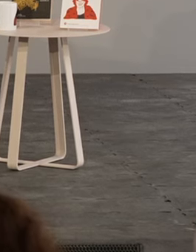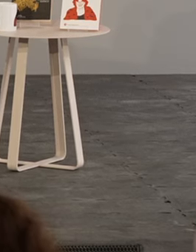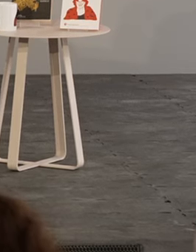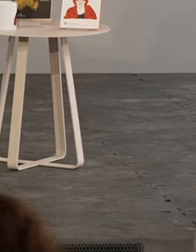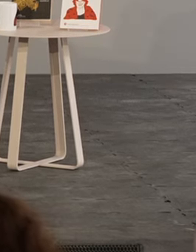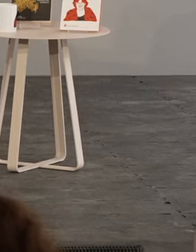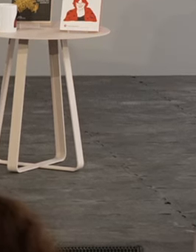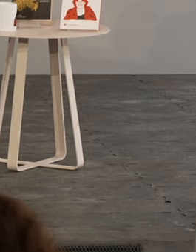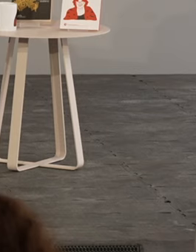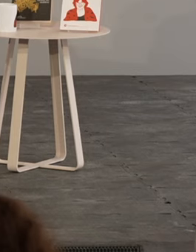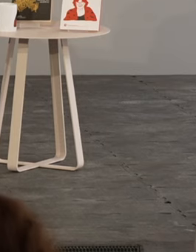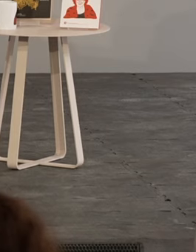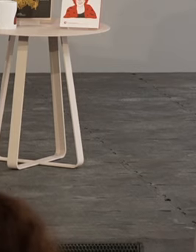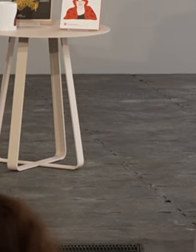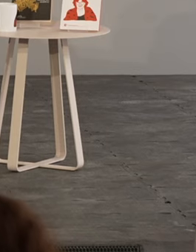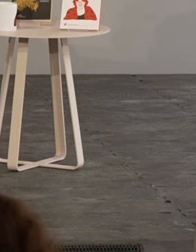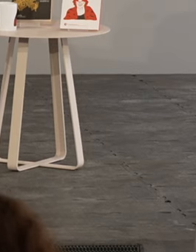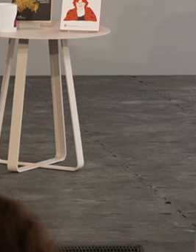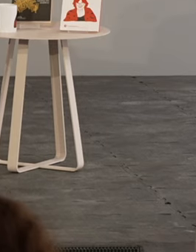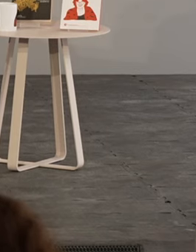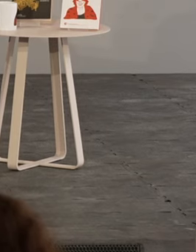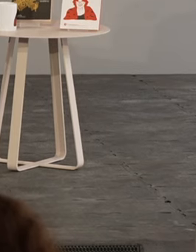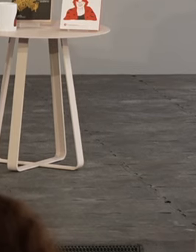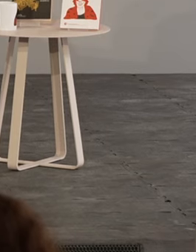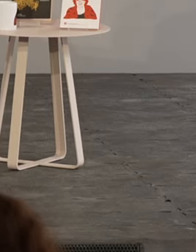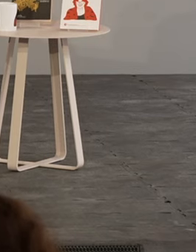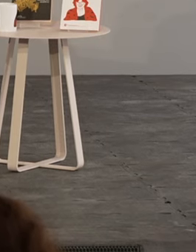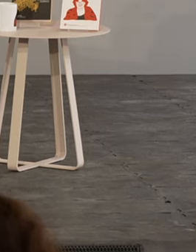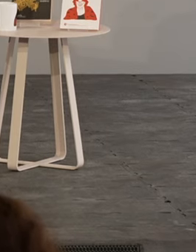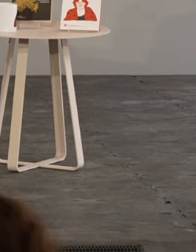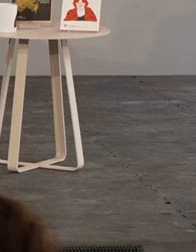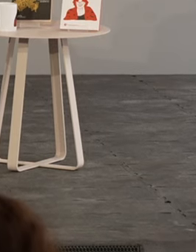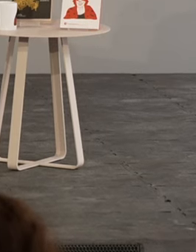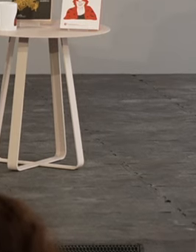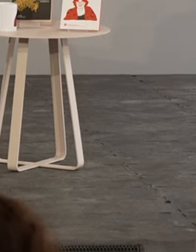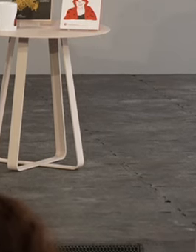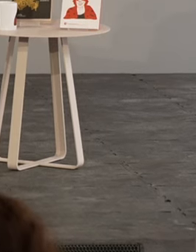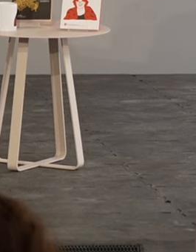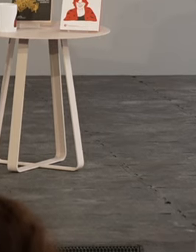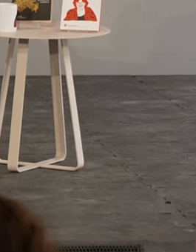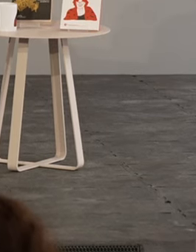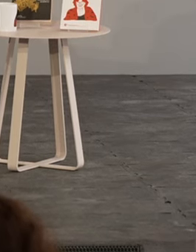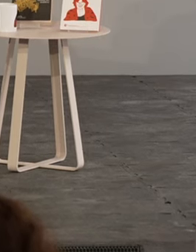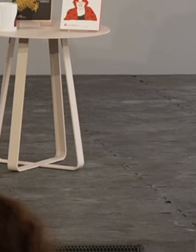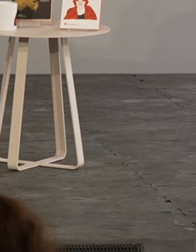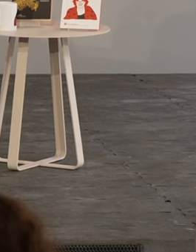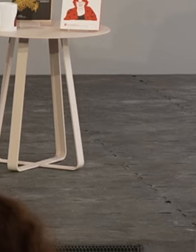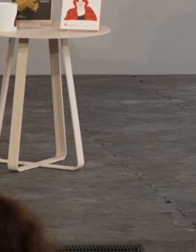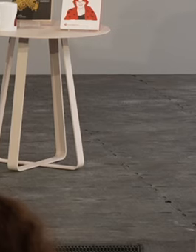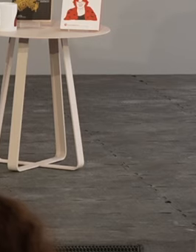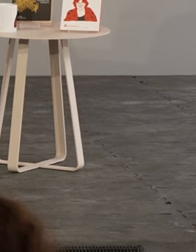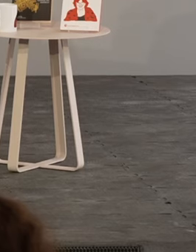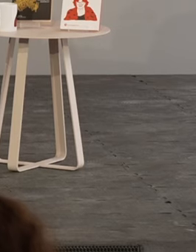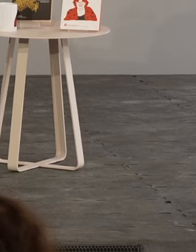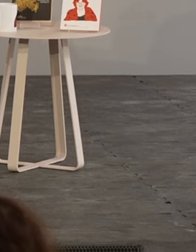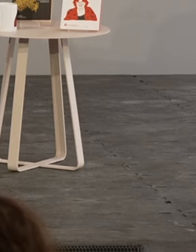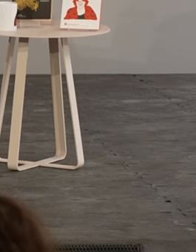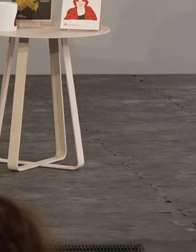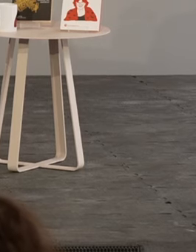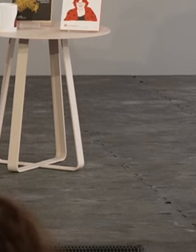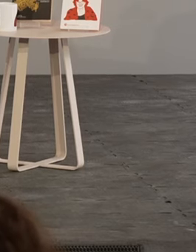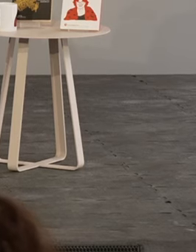eu desconheço em qualquer língua um tratamento tão, tão completo e tão exaustivo, na boa acepção do termo,